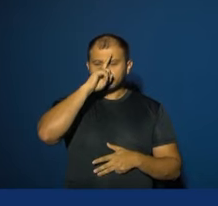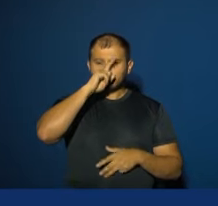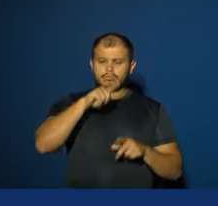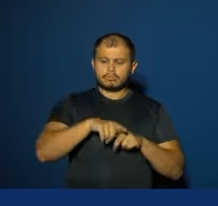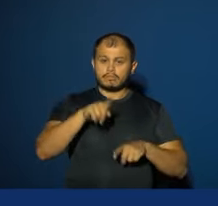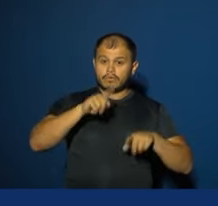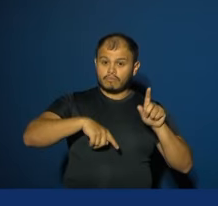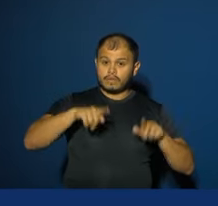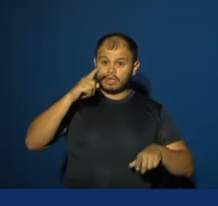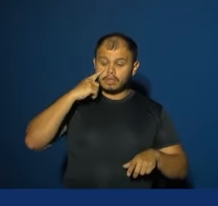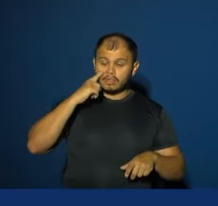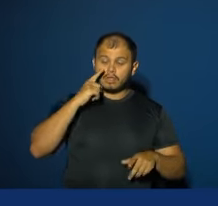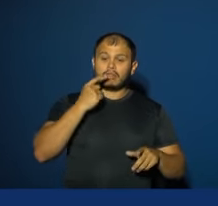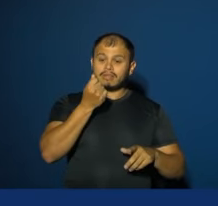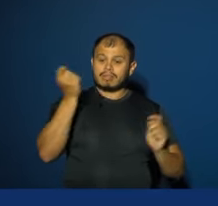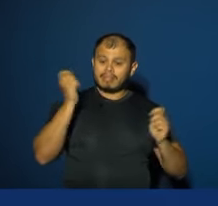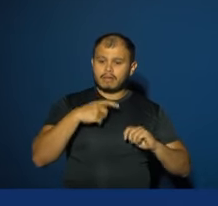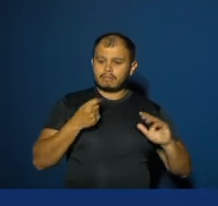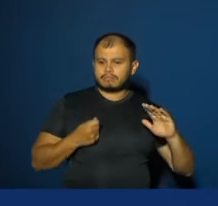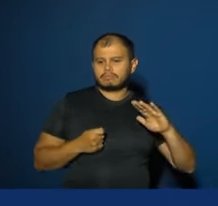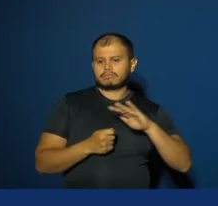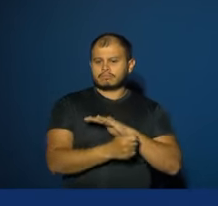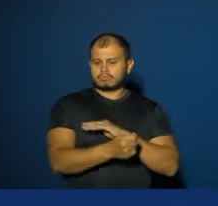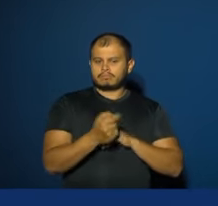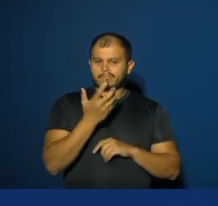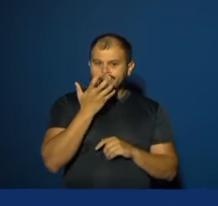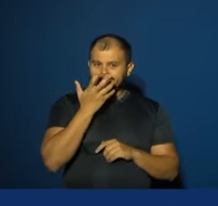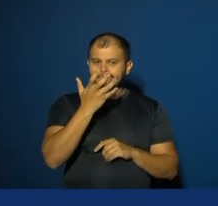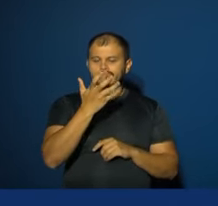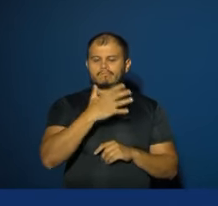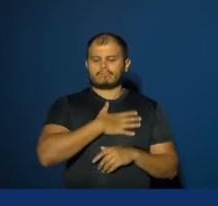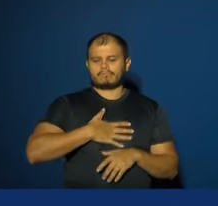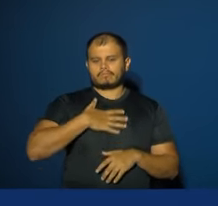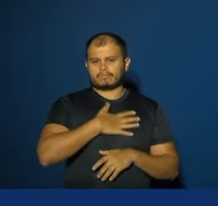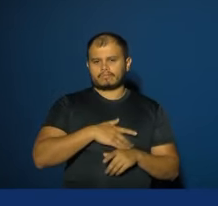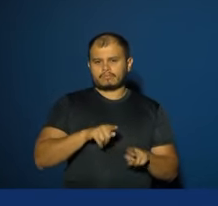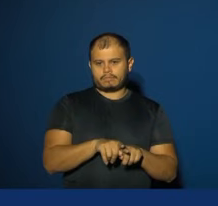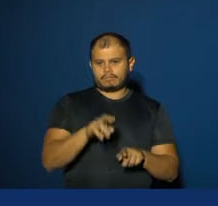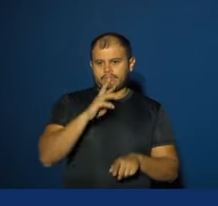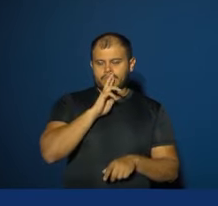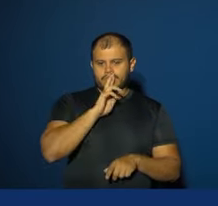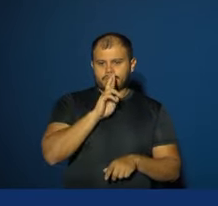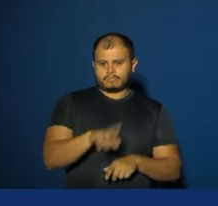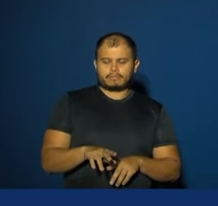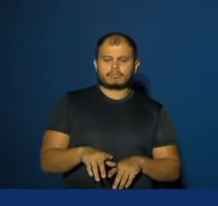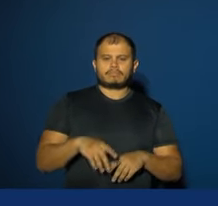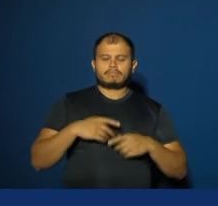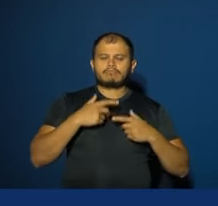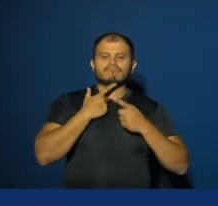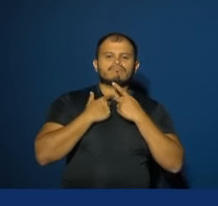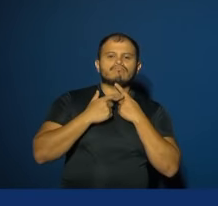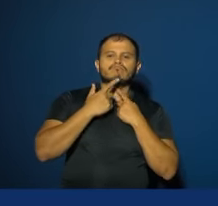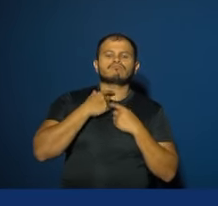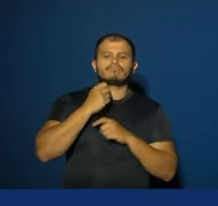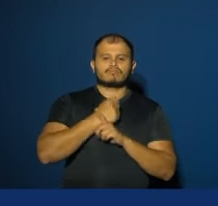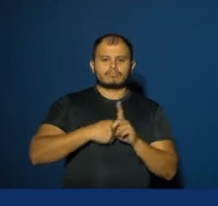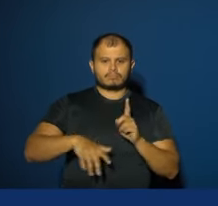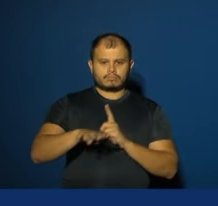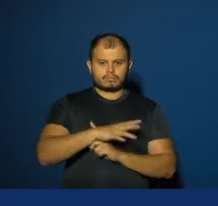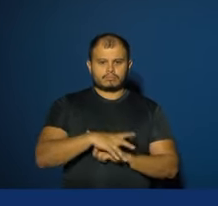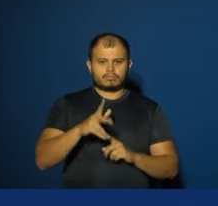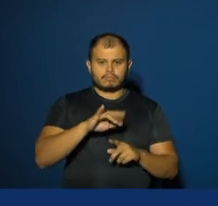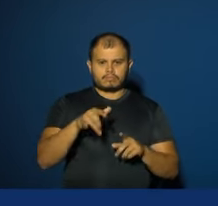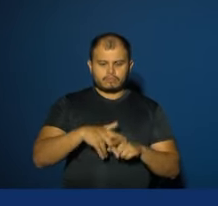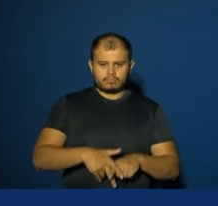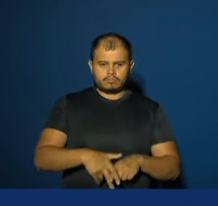essa Matriz de risco é Atrativa para o investimento e que ela responde também aos anseios da sociedade e do Poder concedente Portanto acho que ajustando a